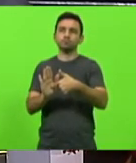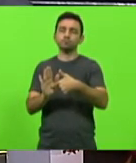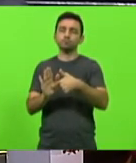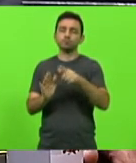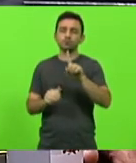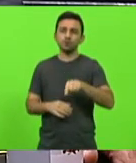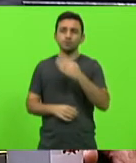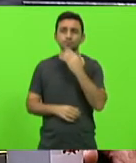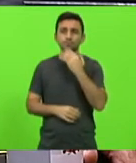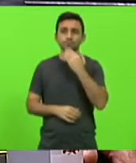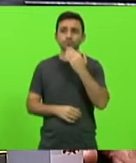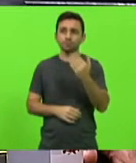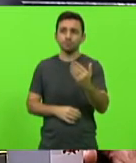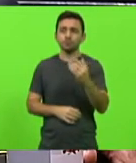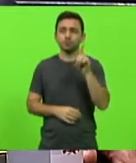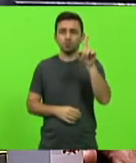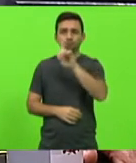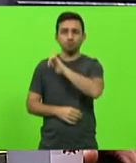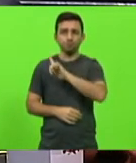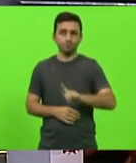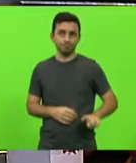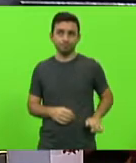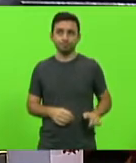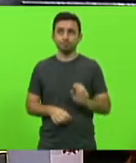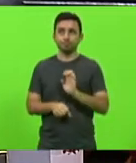solicitar, e solicitei ao governo do Estado,